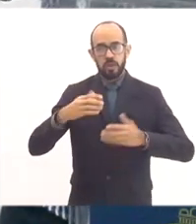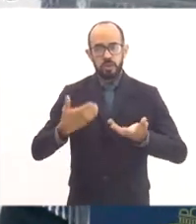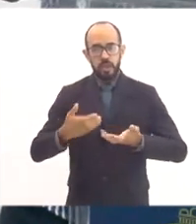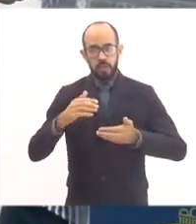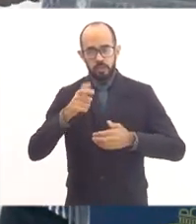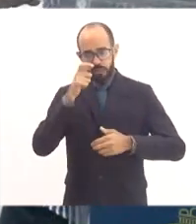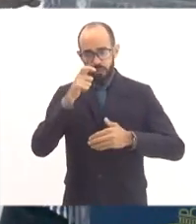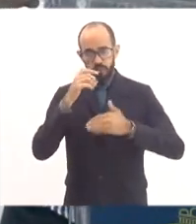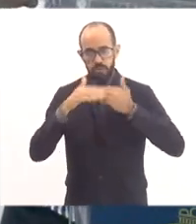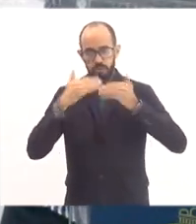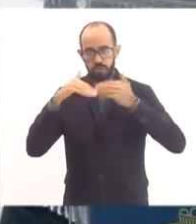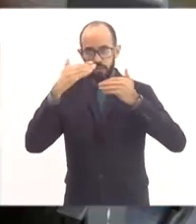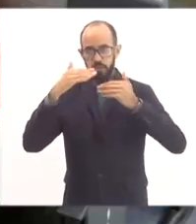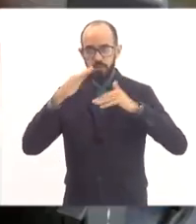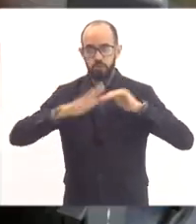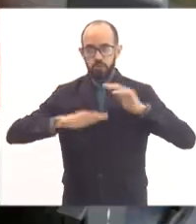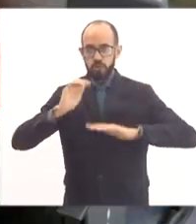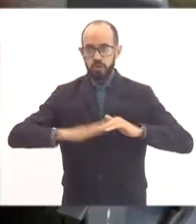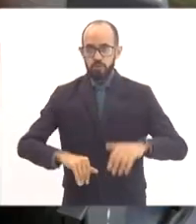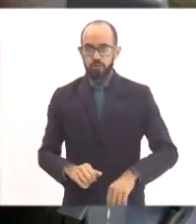na carreira. Bom.